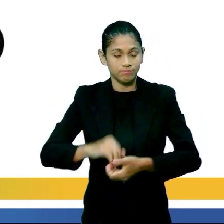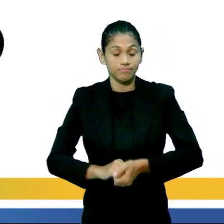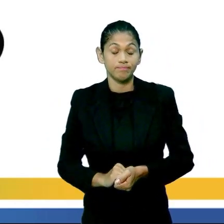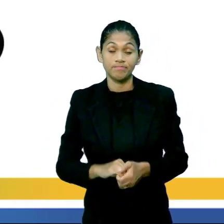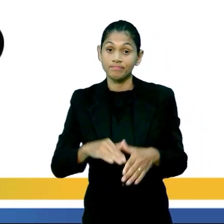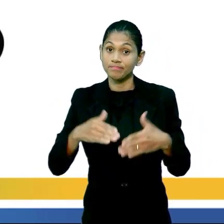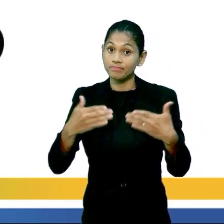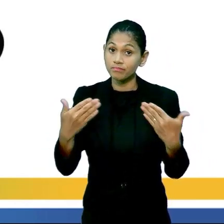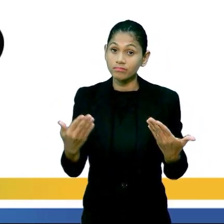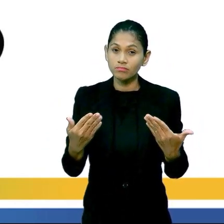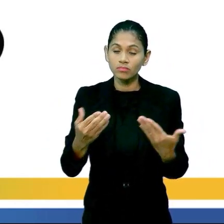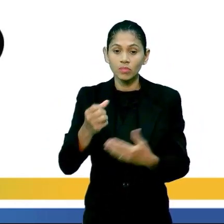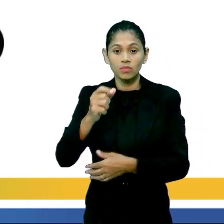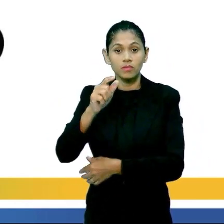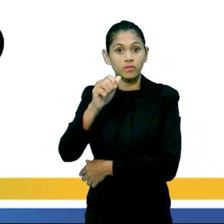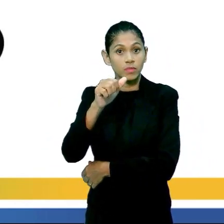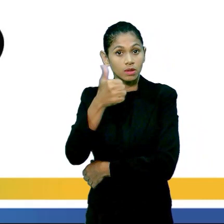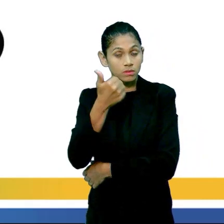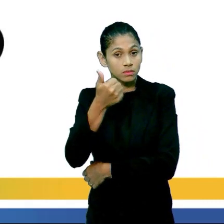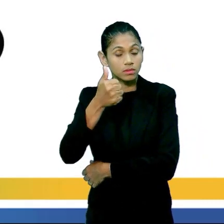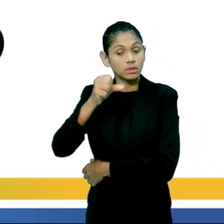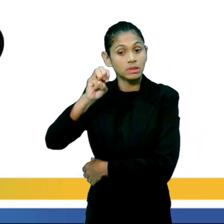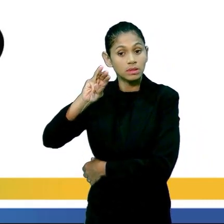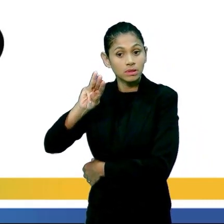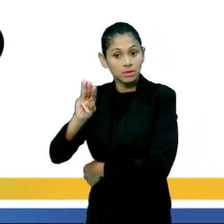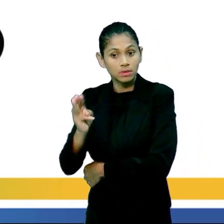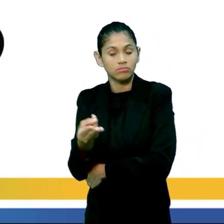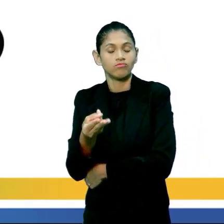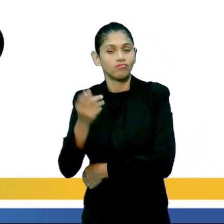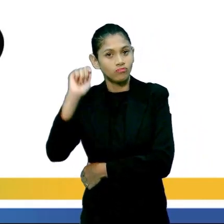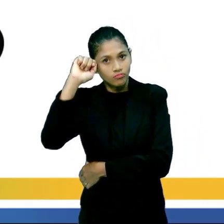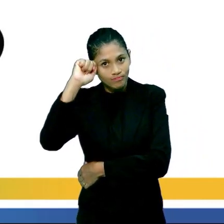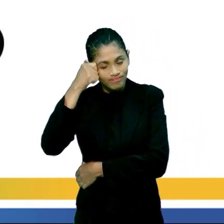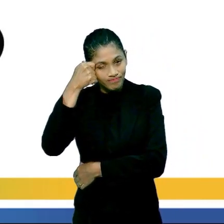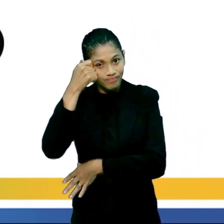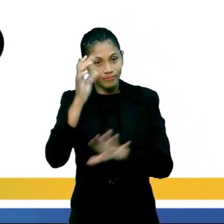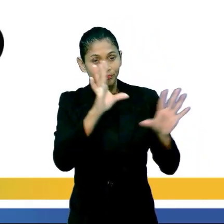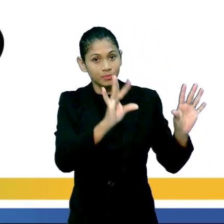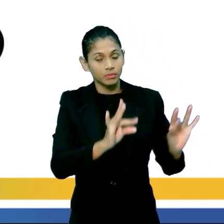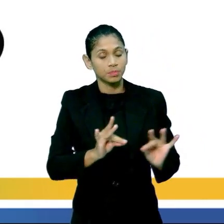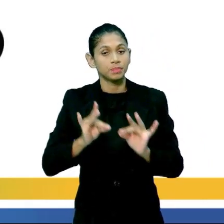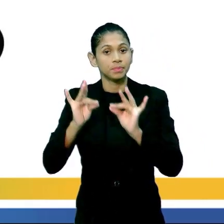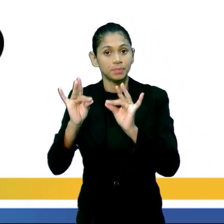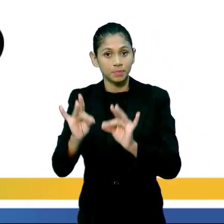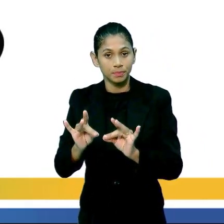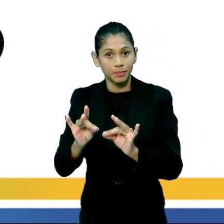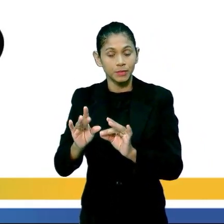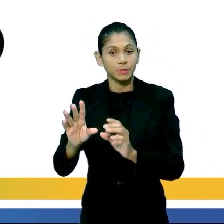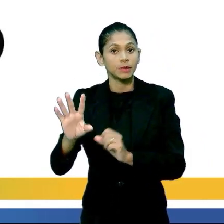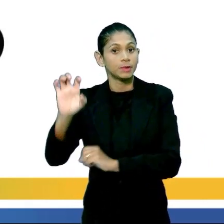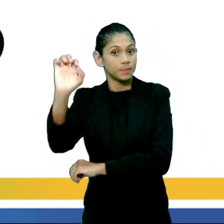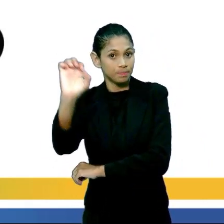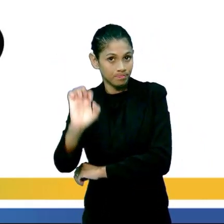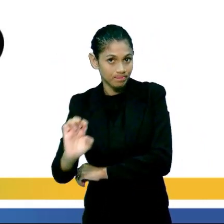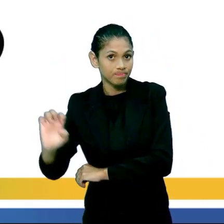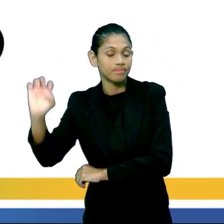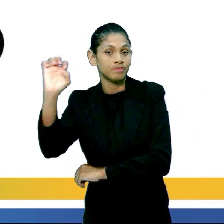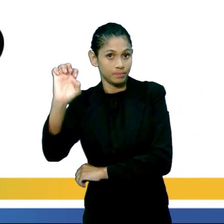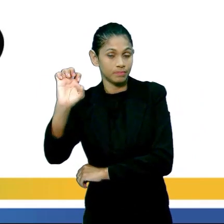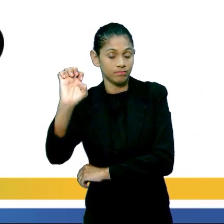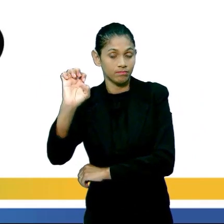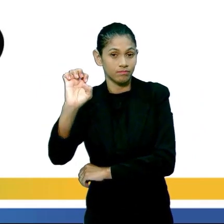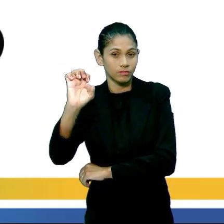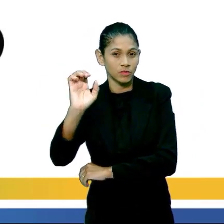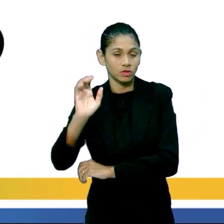11 milhões de escravos africanos trazidos, né, para as Américas. É claro que esse tráfego, né, essa transição